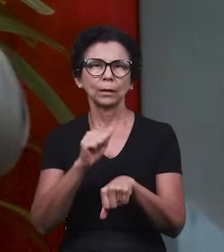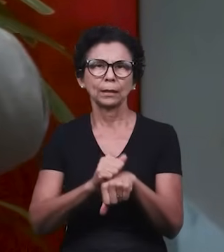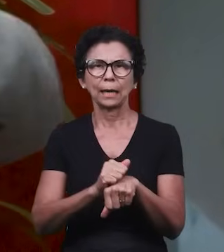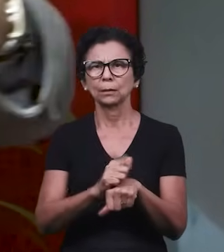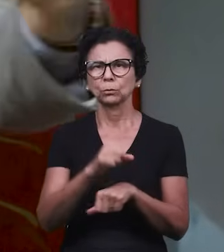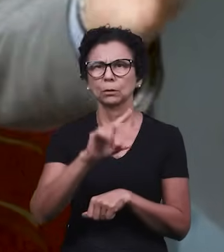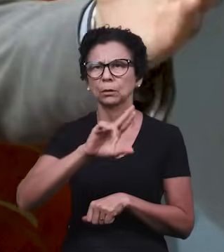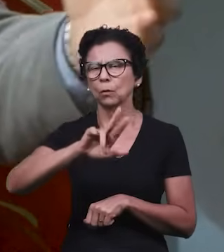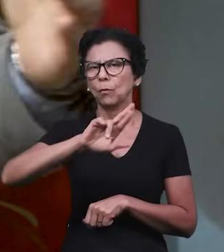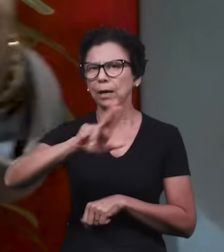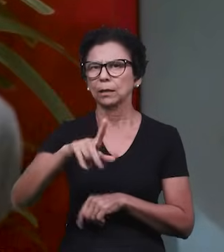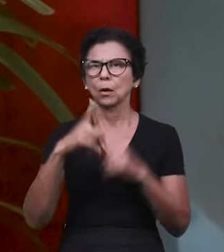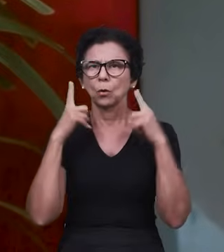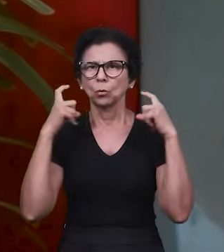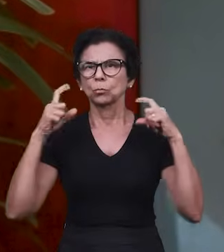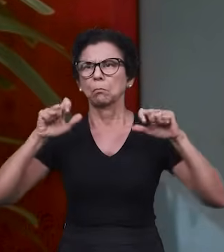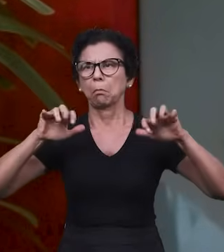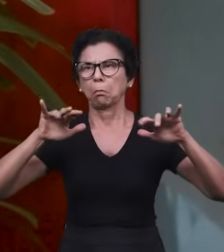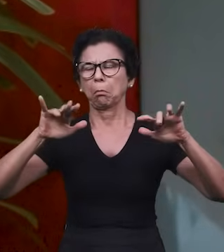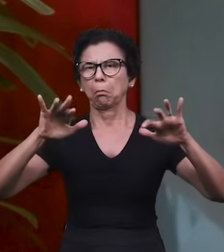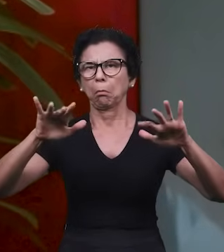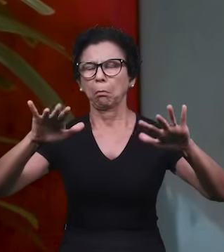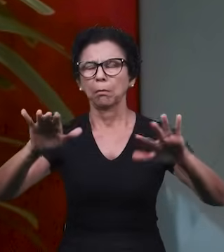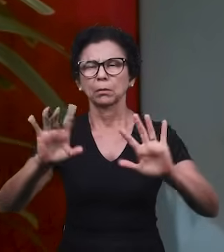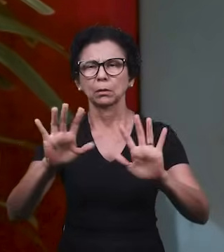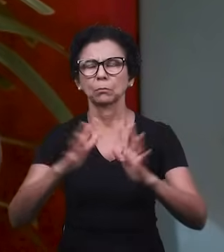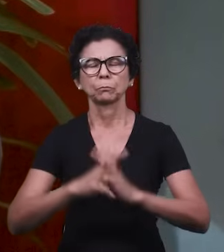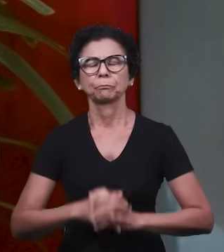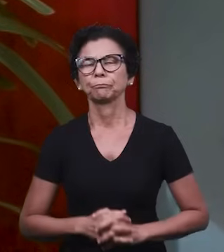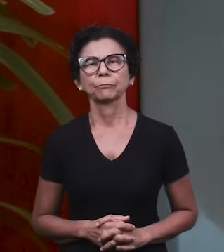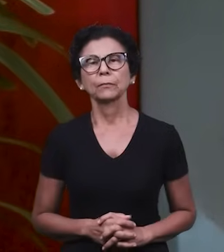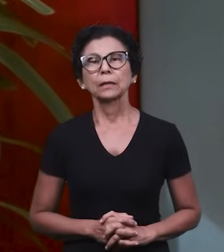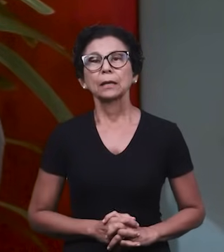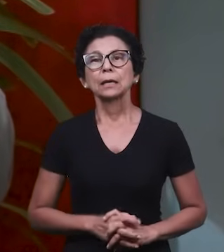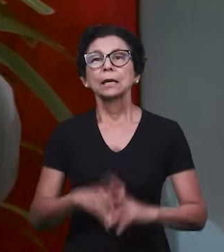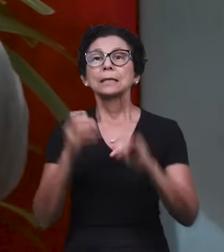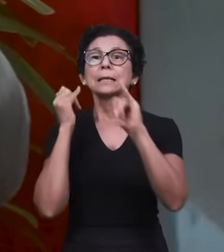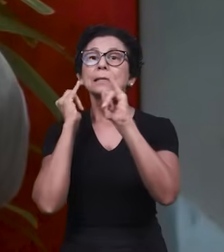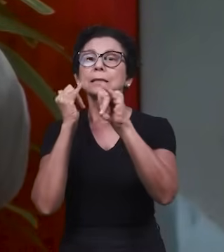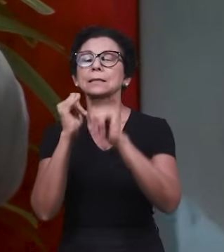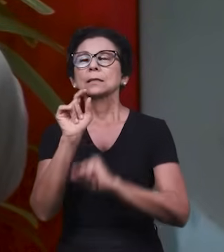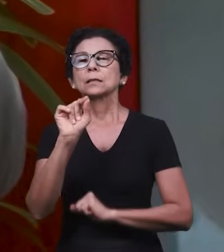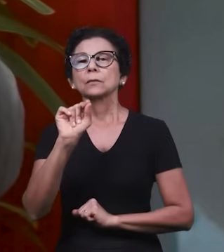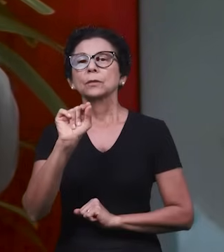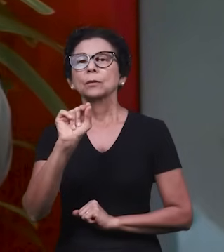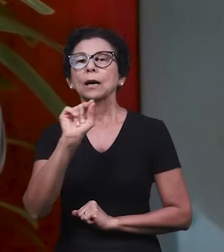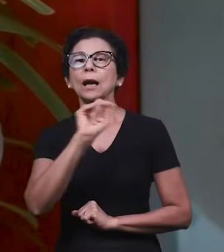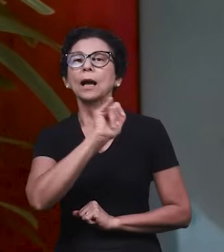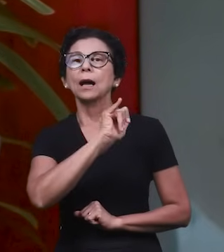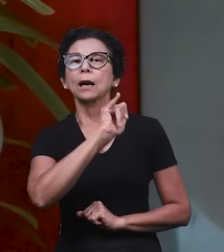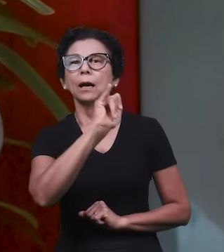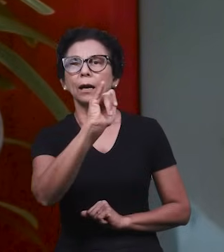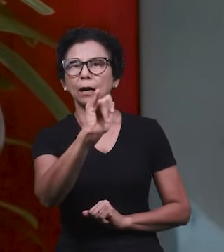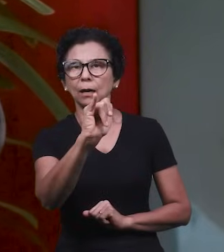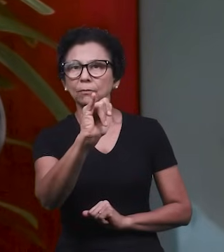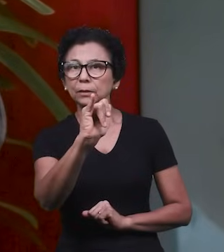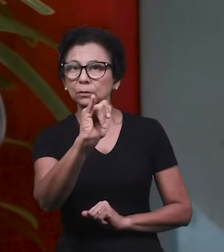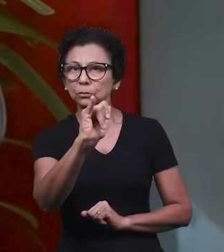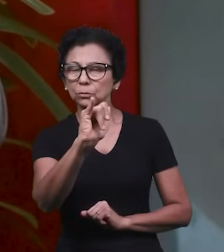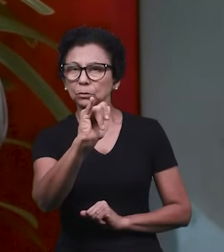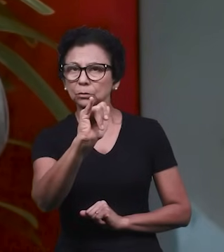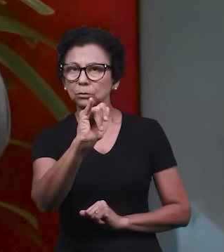Um som que se propaga pelo meio. Não, essas trombetas são sinais. Só que a Bíblia,